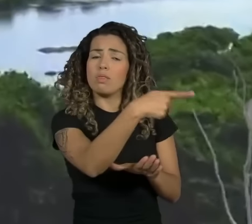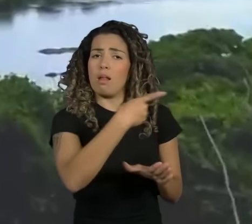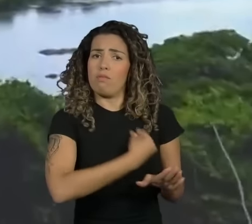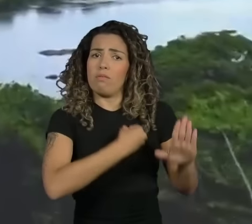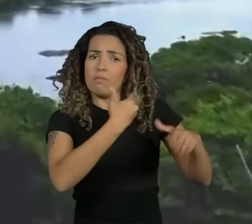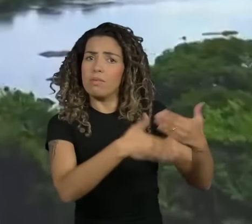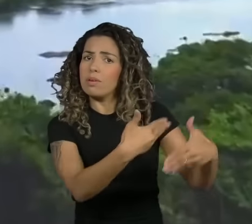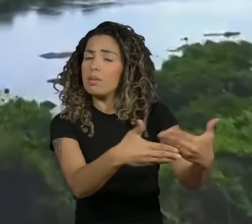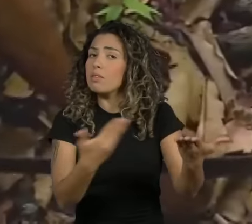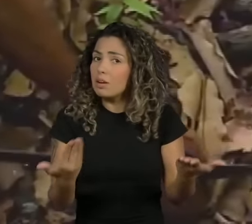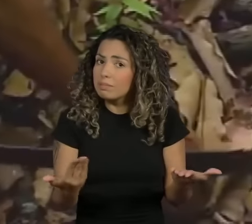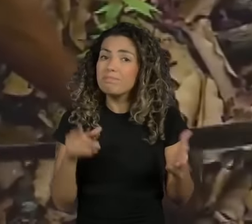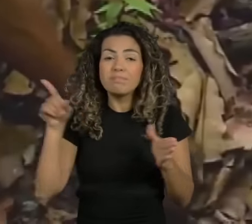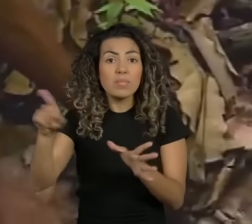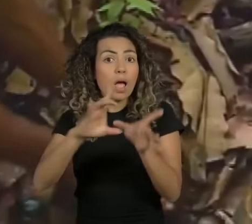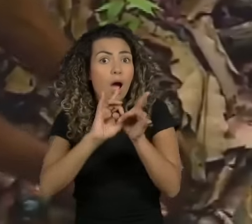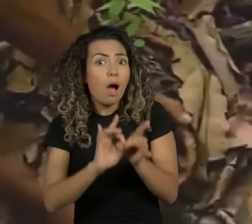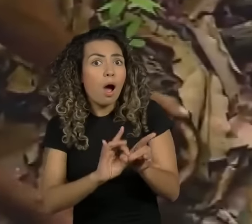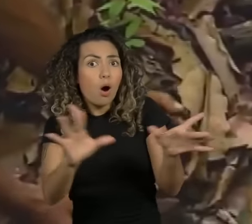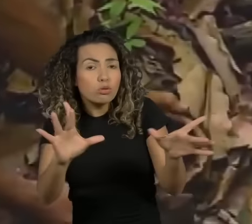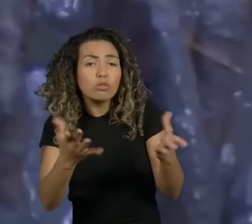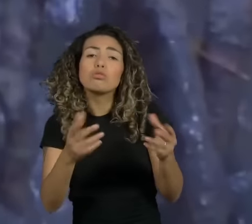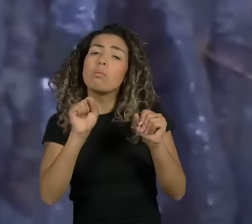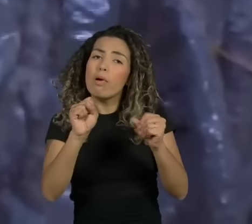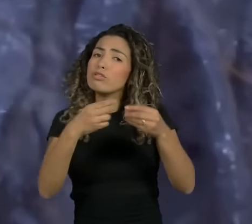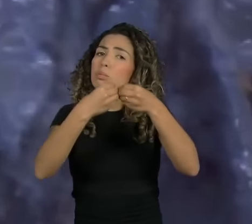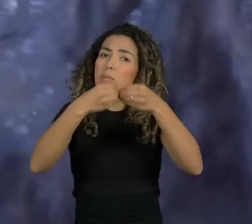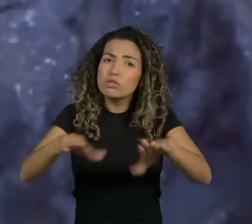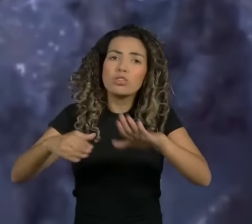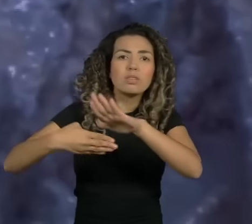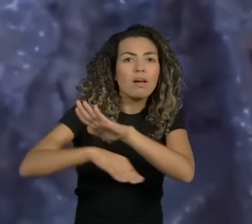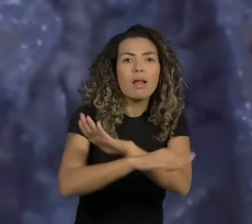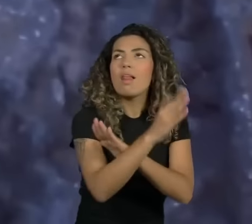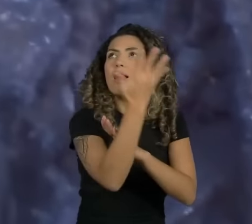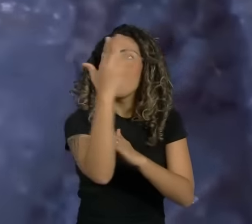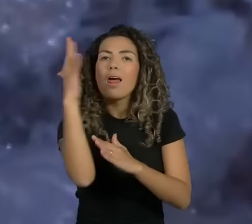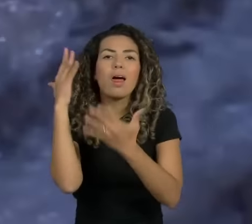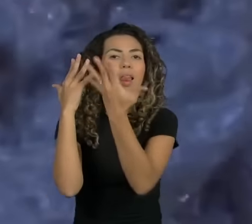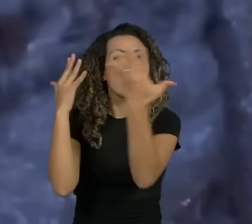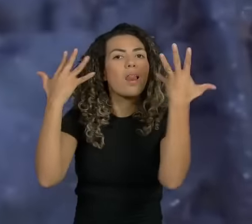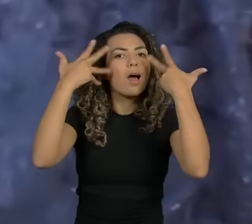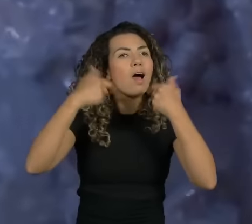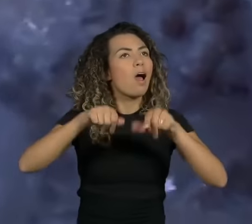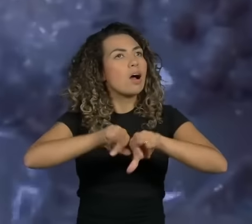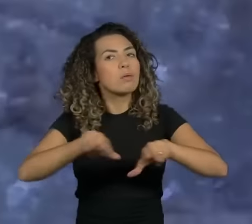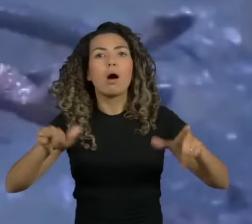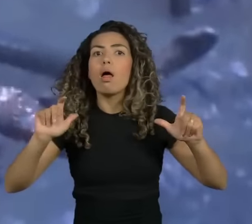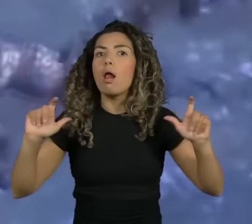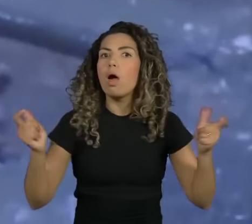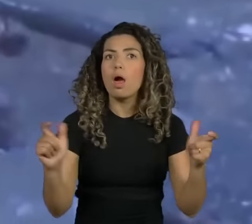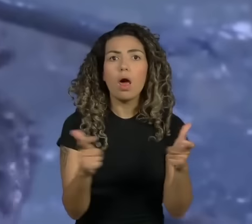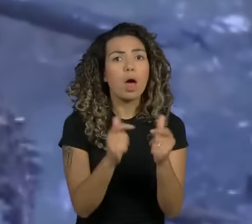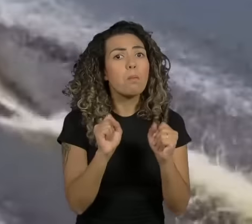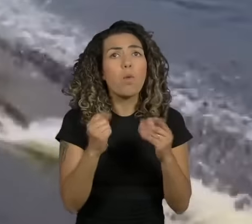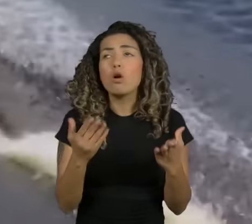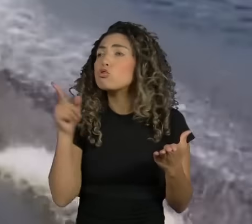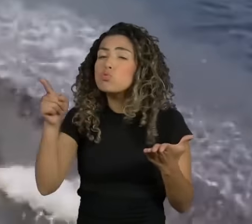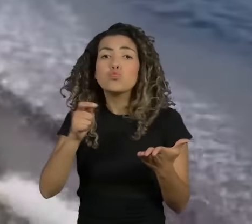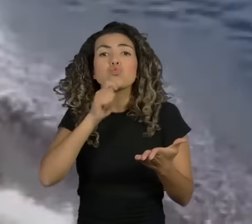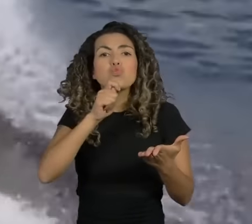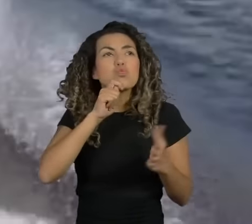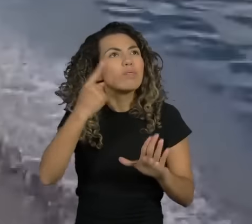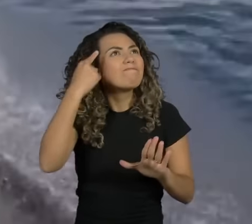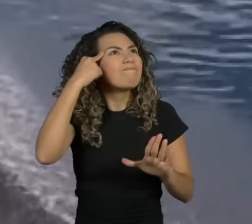O licenciamento pode colocar em risco a biodiversidade da região e não considerou os possíveis